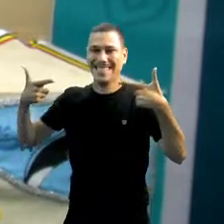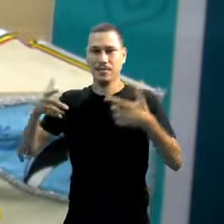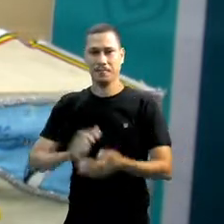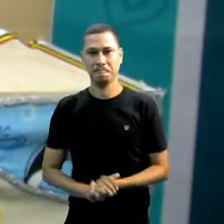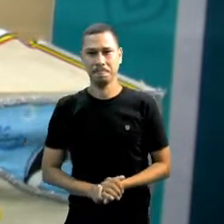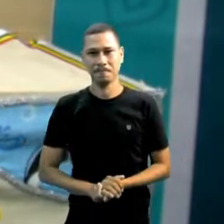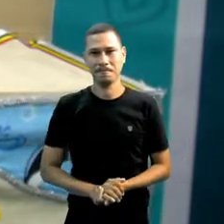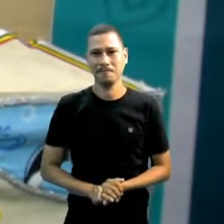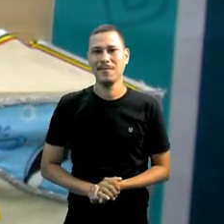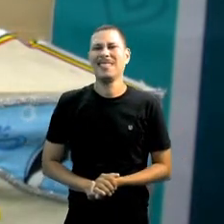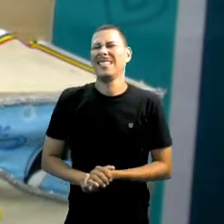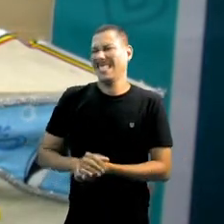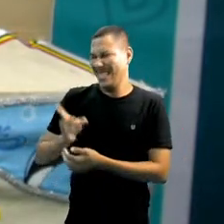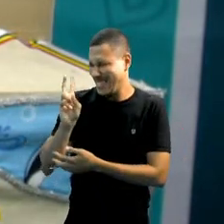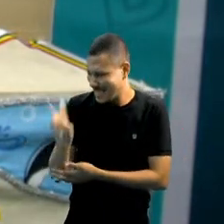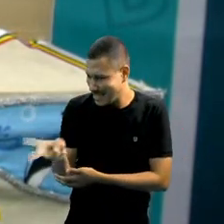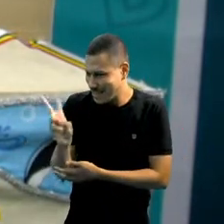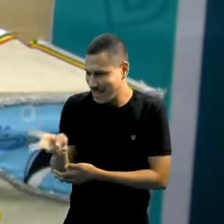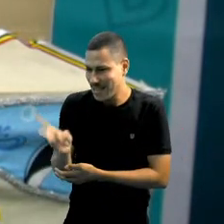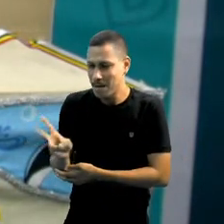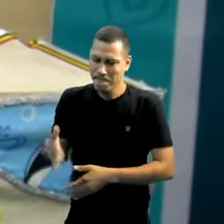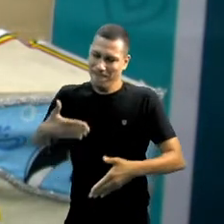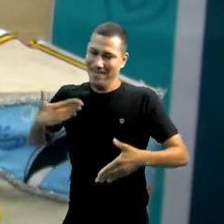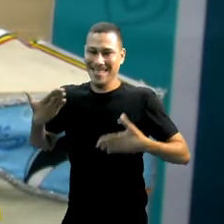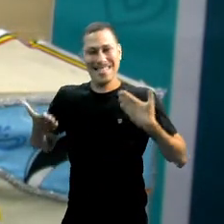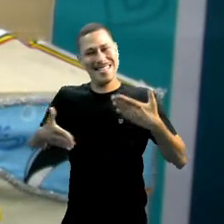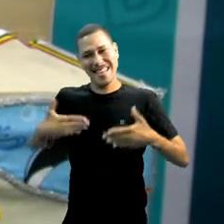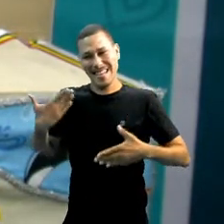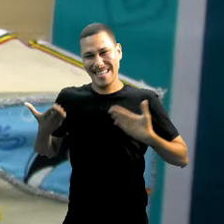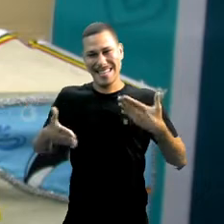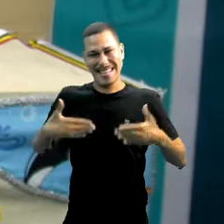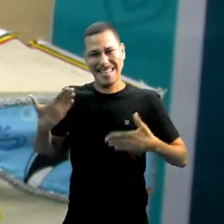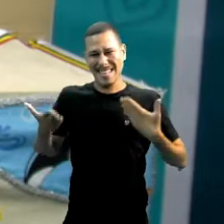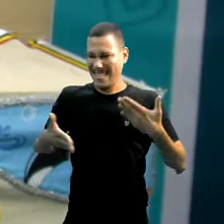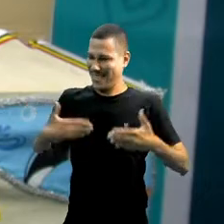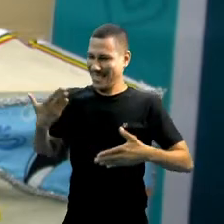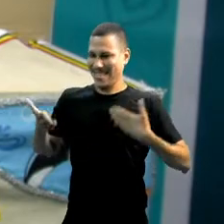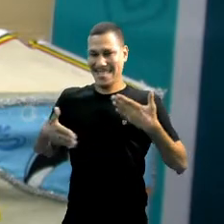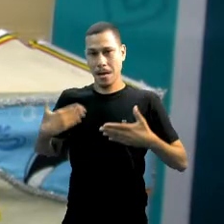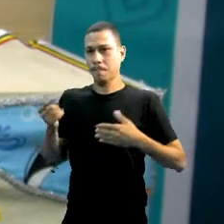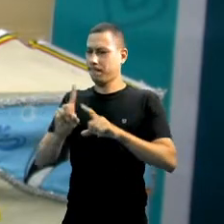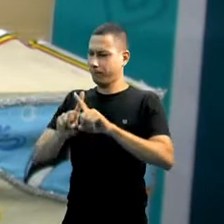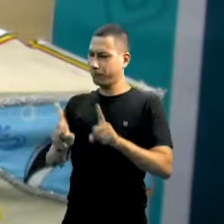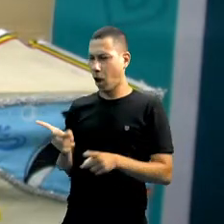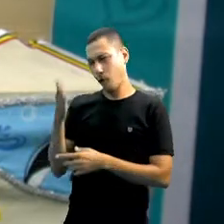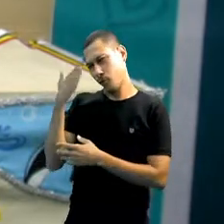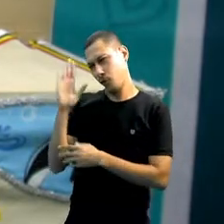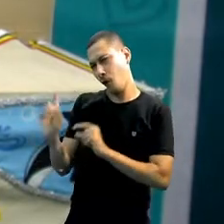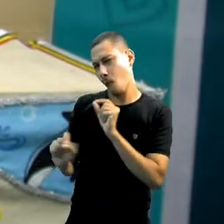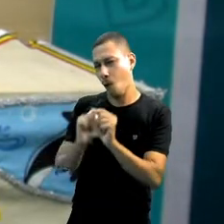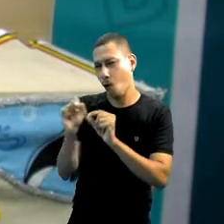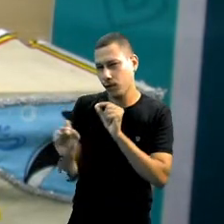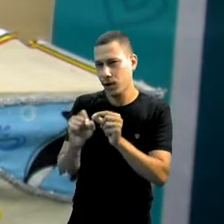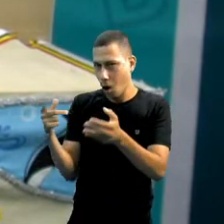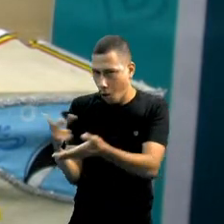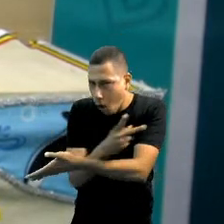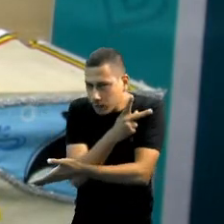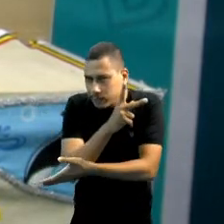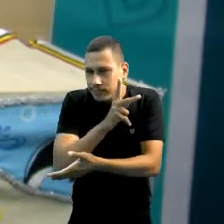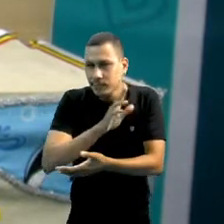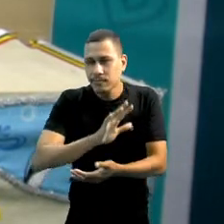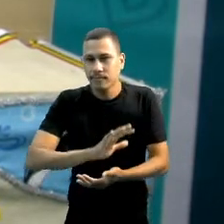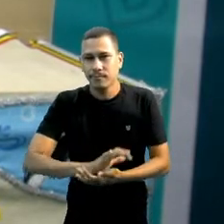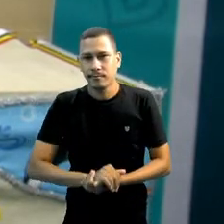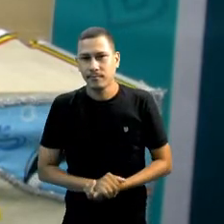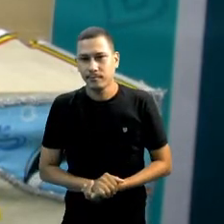o tempo todo ele era alegre, contente. Mas tu não sabe o que aconteceu.